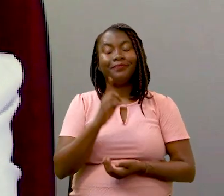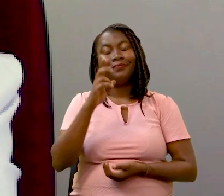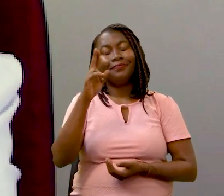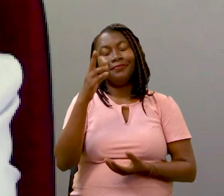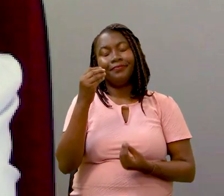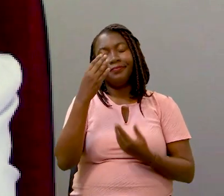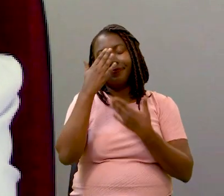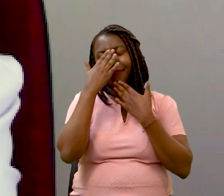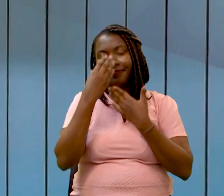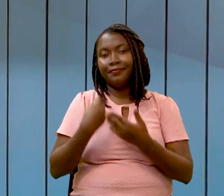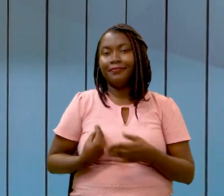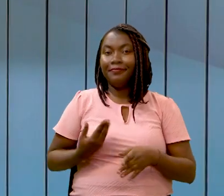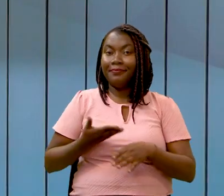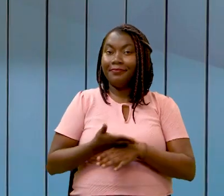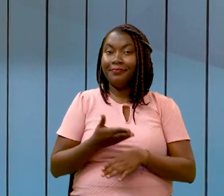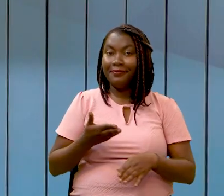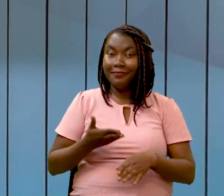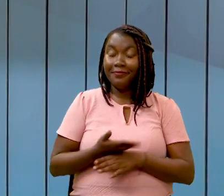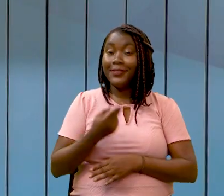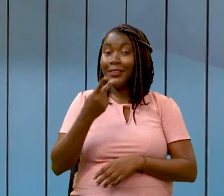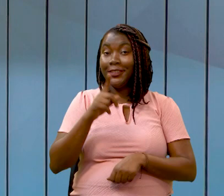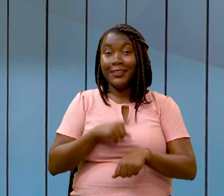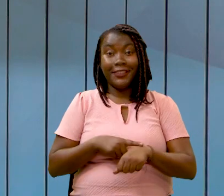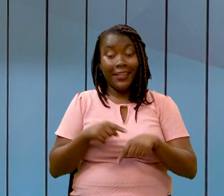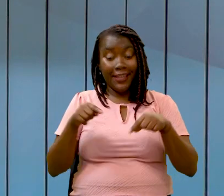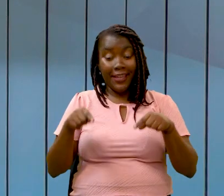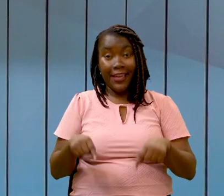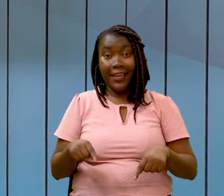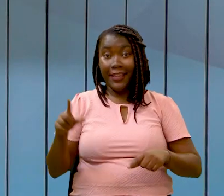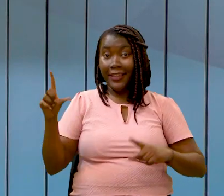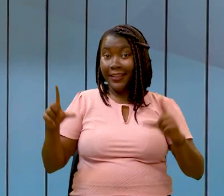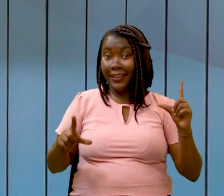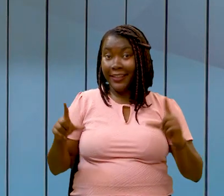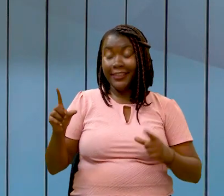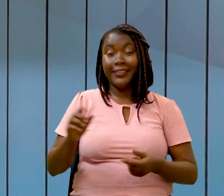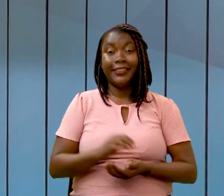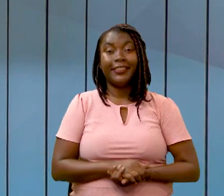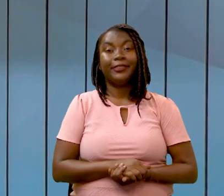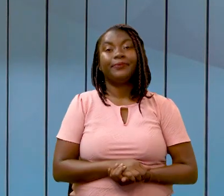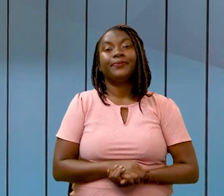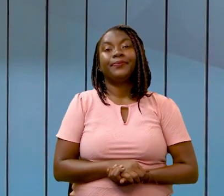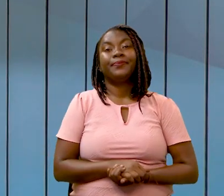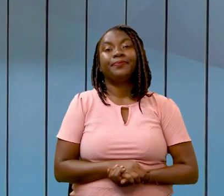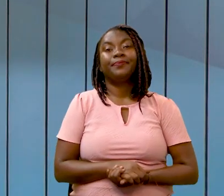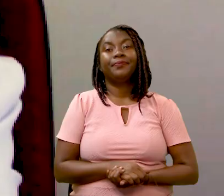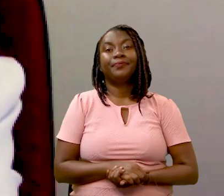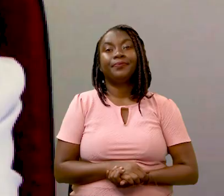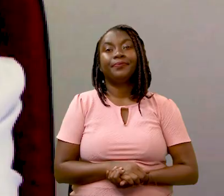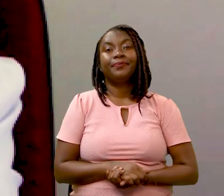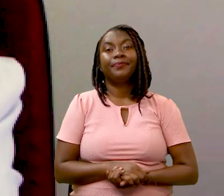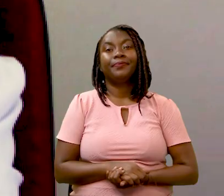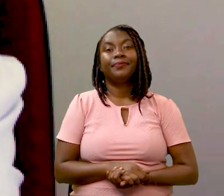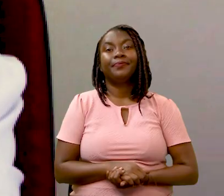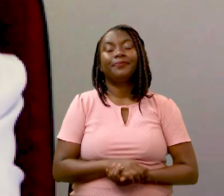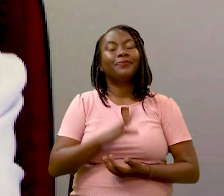avaliadas. Dr. Rubens, muito obrigada pela sua participação, seu tempo aqui no nosso programa.